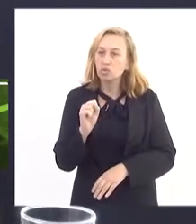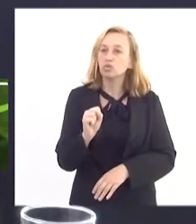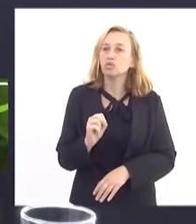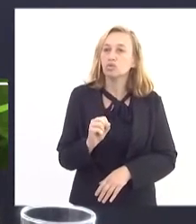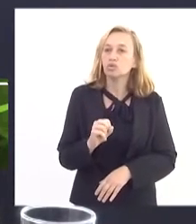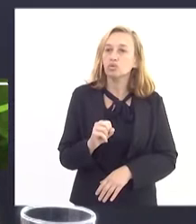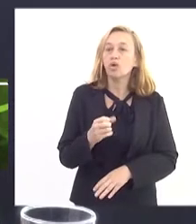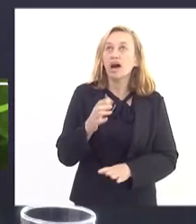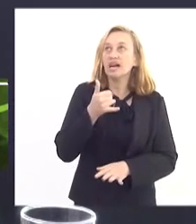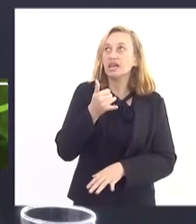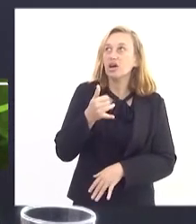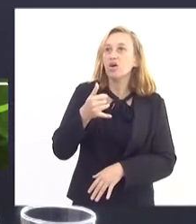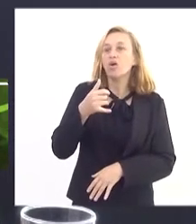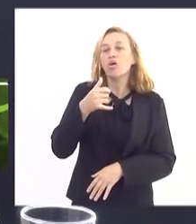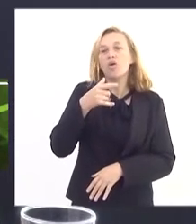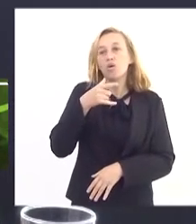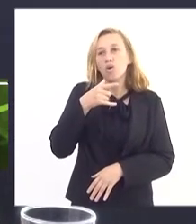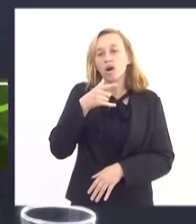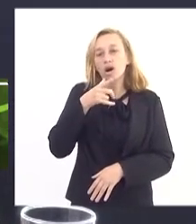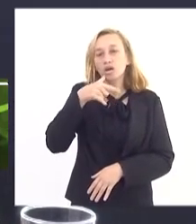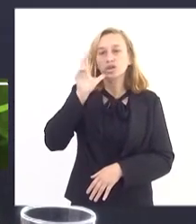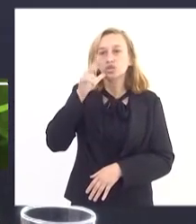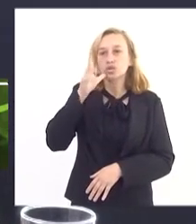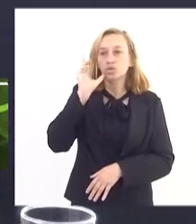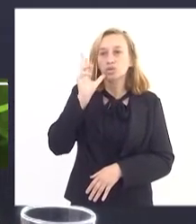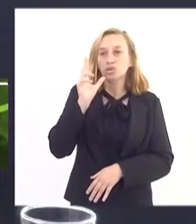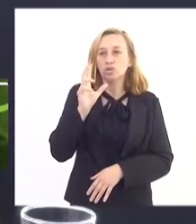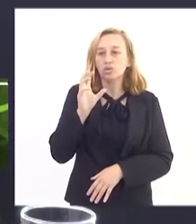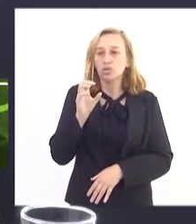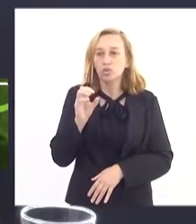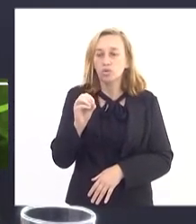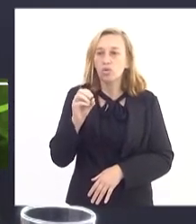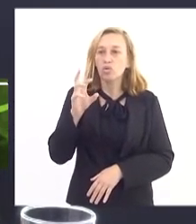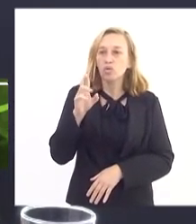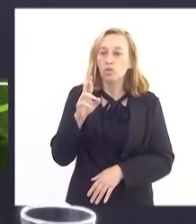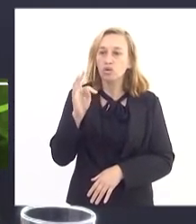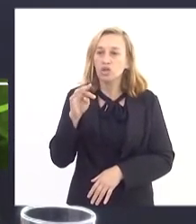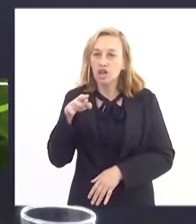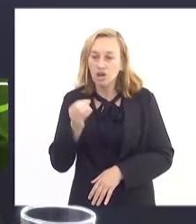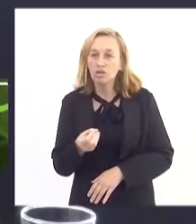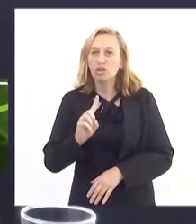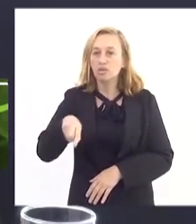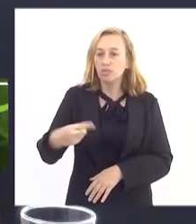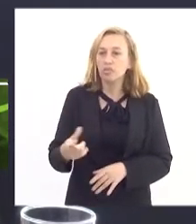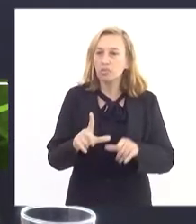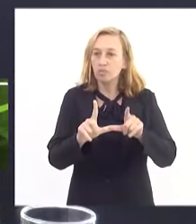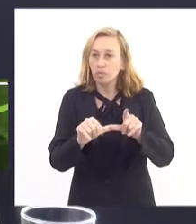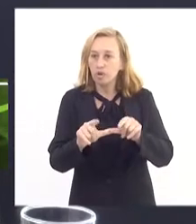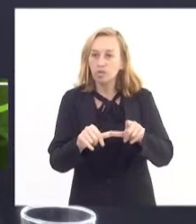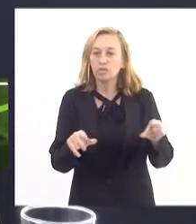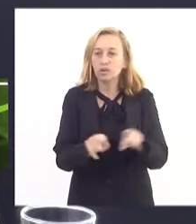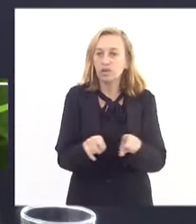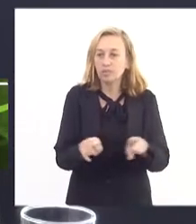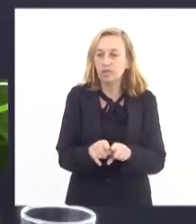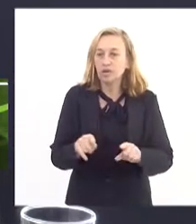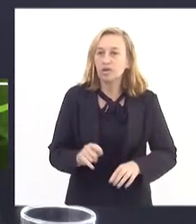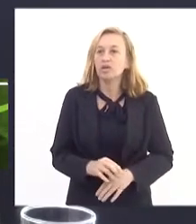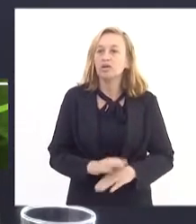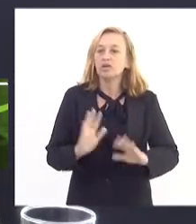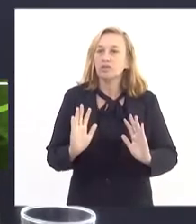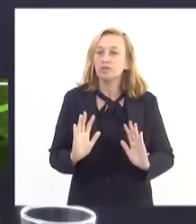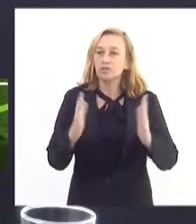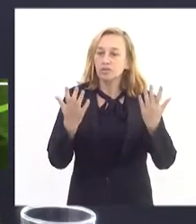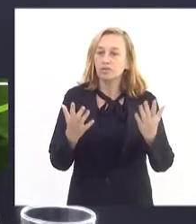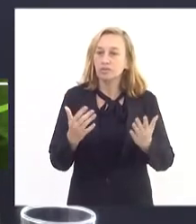Ontem foi Cordeiro, né? Ontem foi Cardoso Moreira e Bangu também está sendo realizado. Tivemos um evento de lançamento na Marina